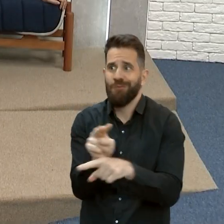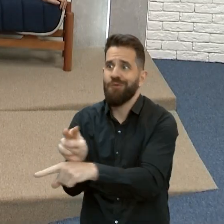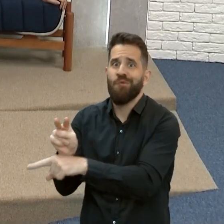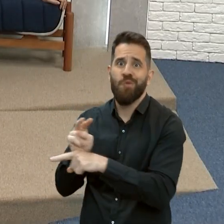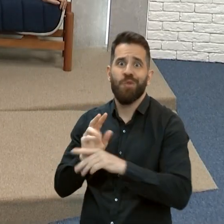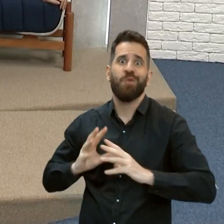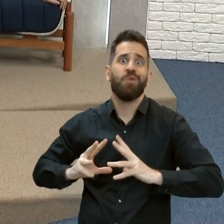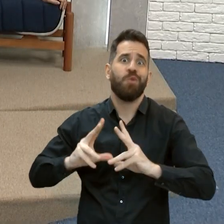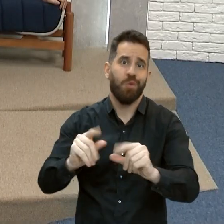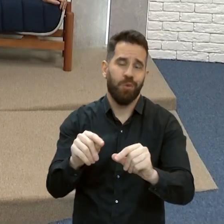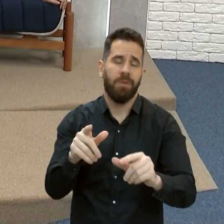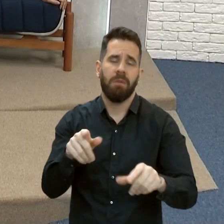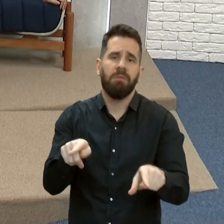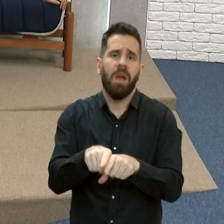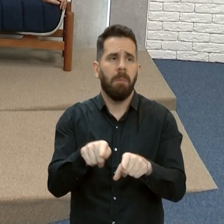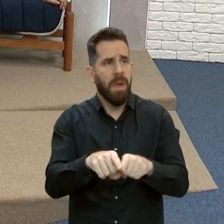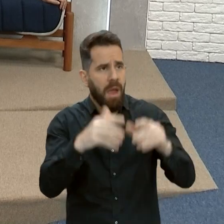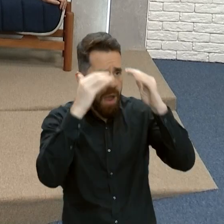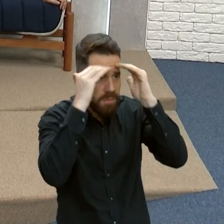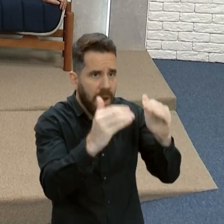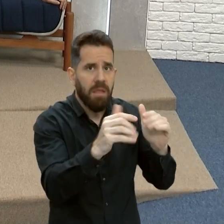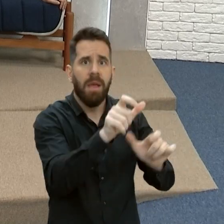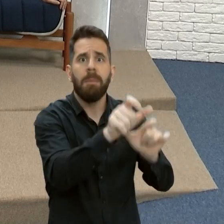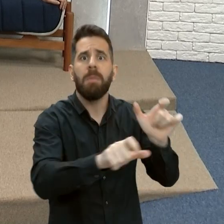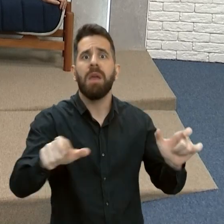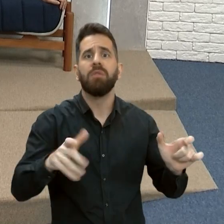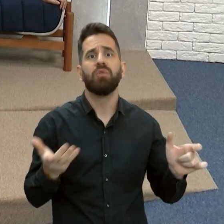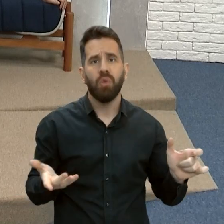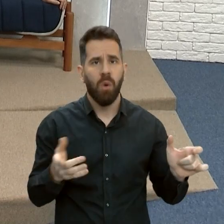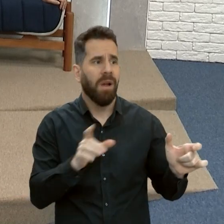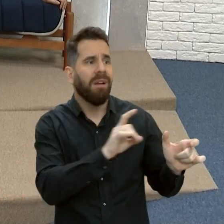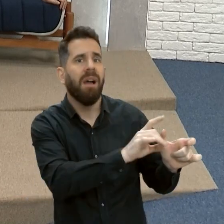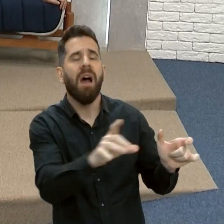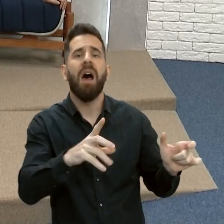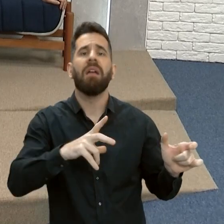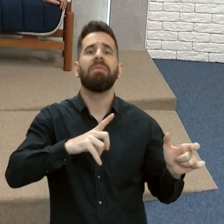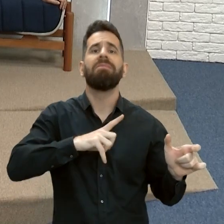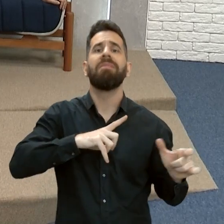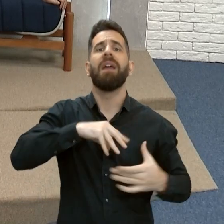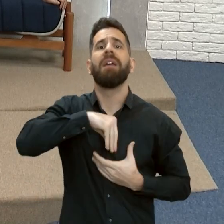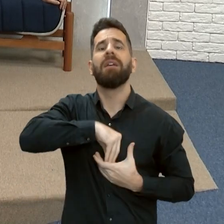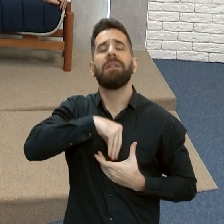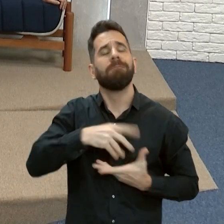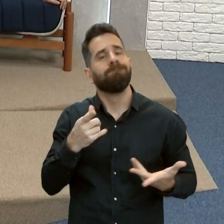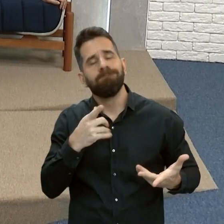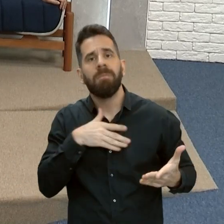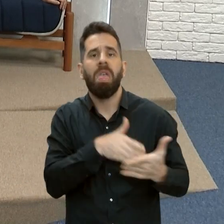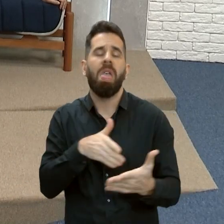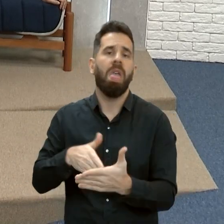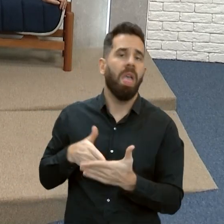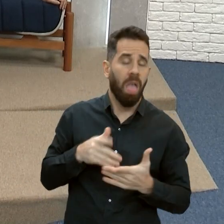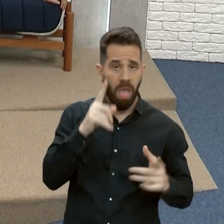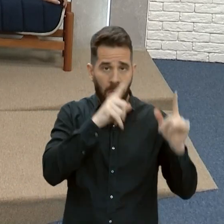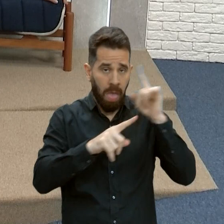gente tem que respeitar também as pessoas nas suas individualidades, cada ser humano é único.